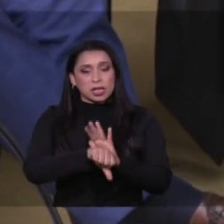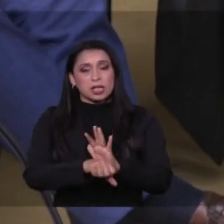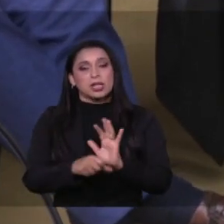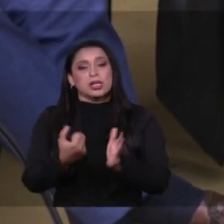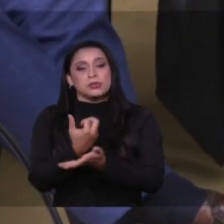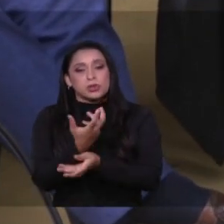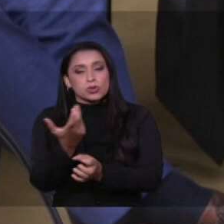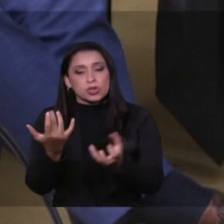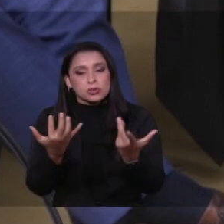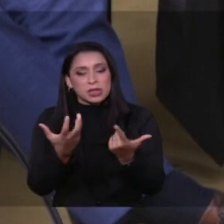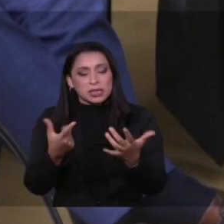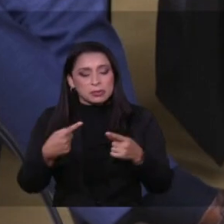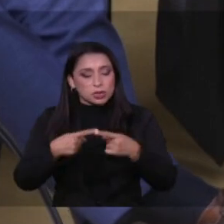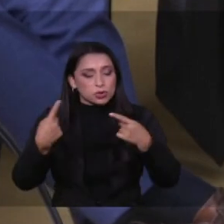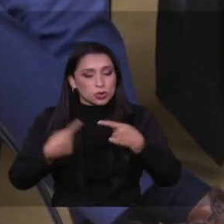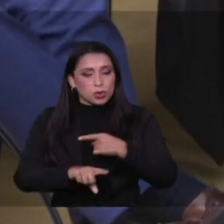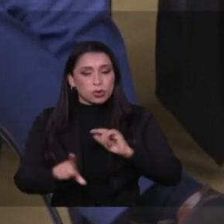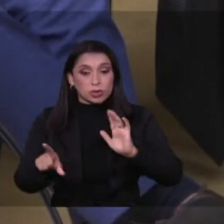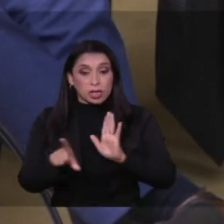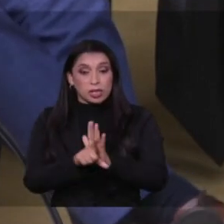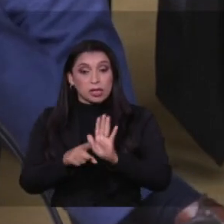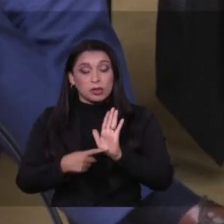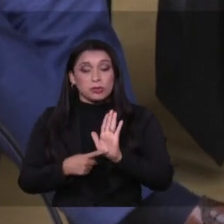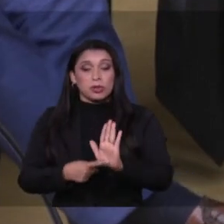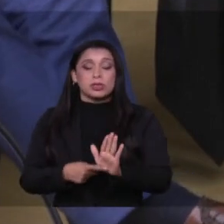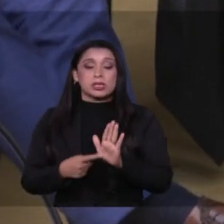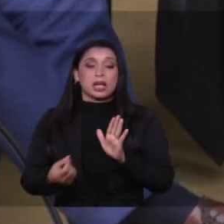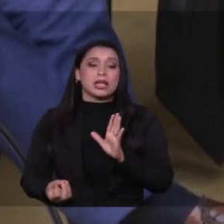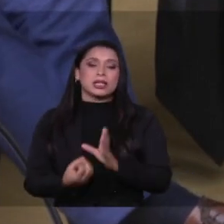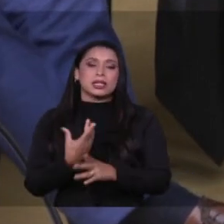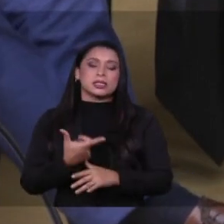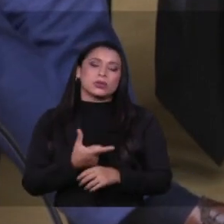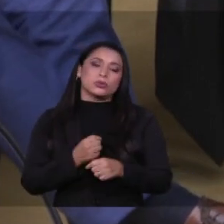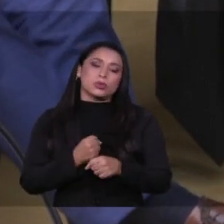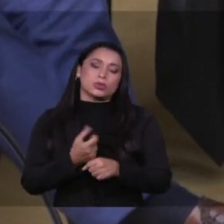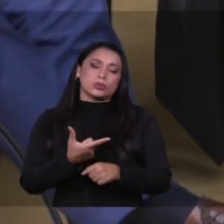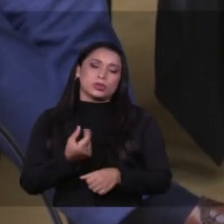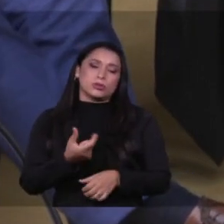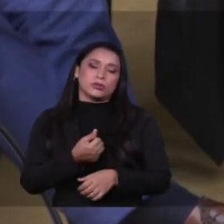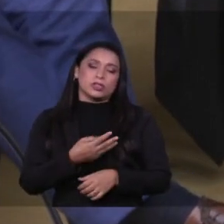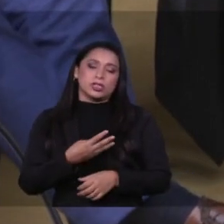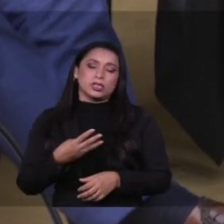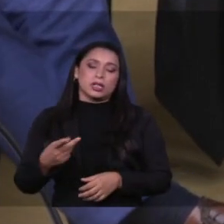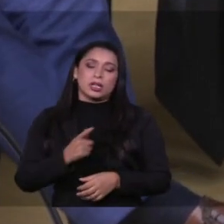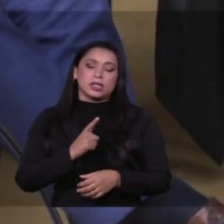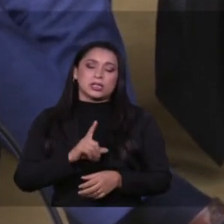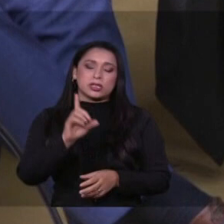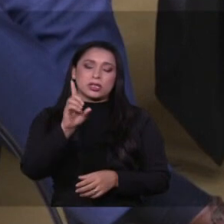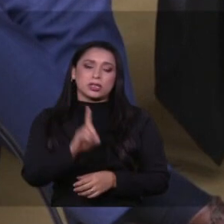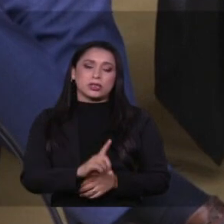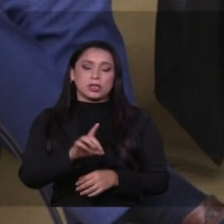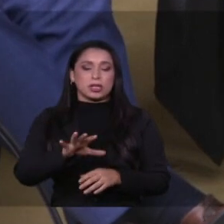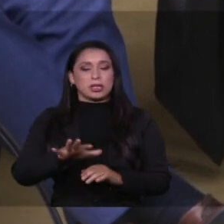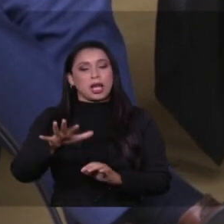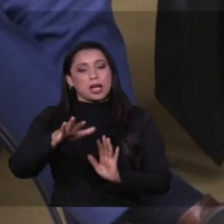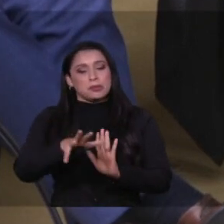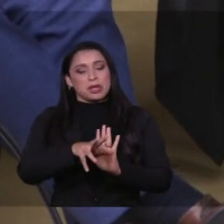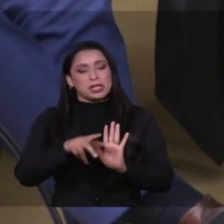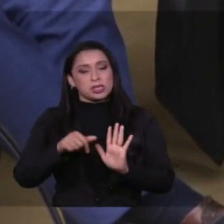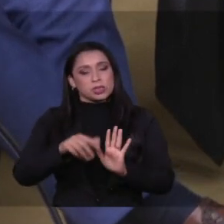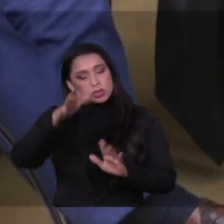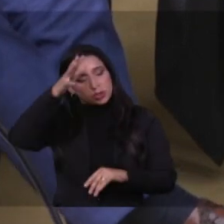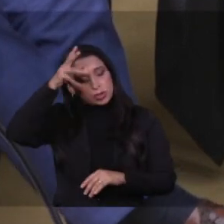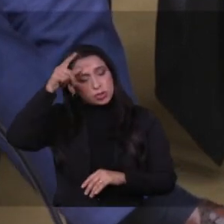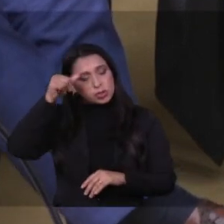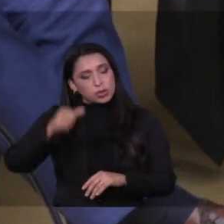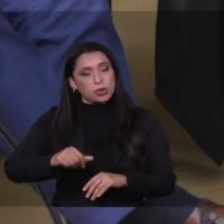ilegal. Importa registrar nesse contexto a criação, em 2023, da Diretoria da Amazônia e Meio Ambiente na Polícia Federal e mencionar,